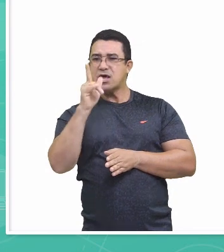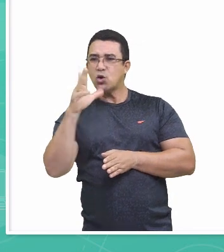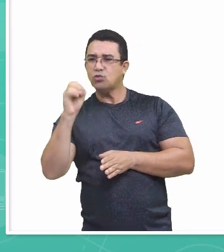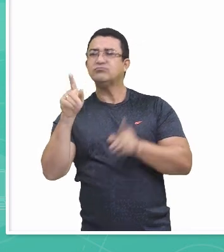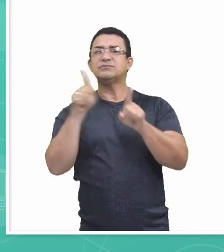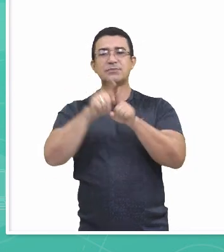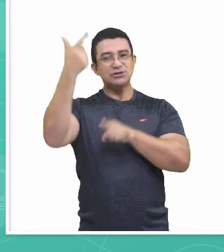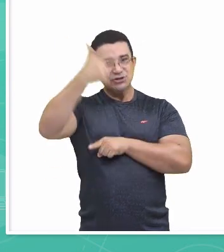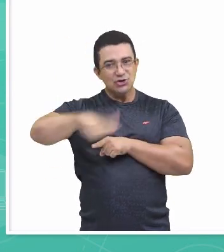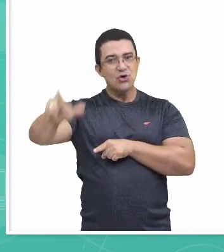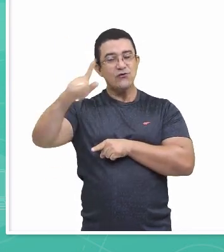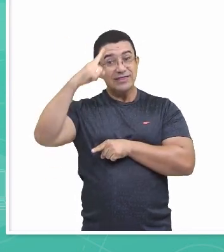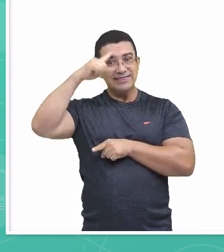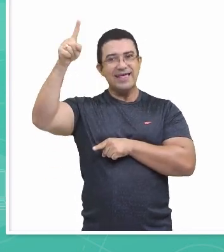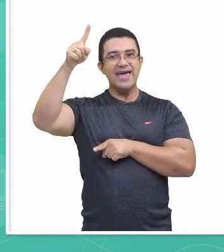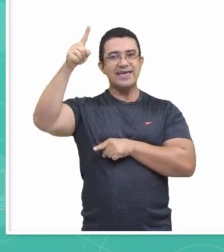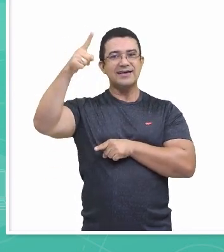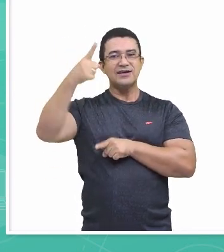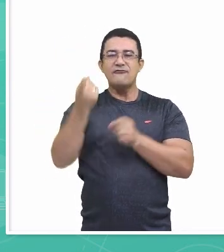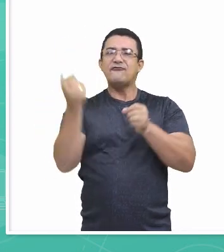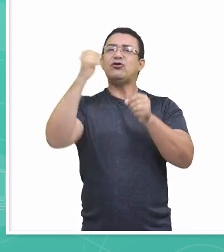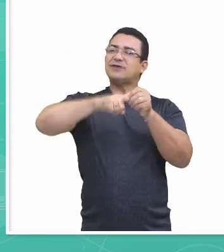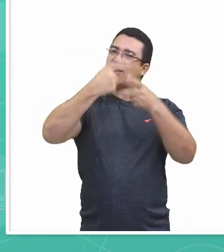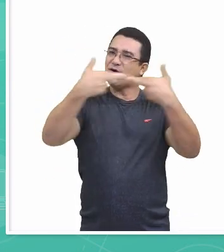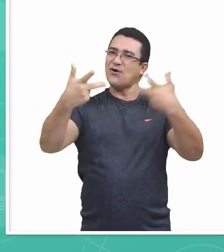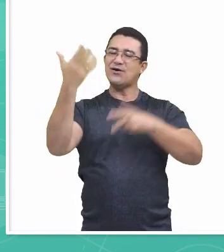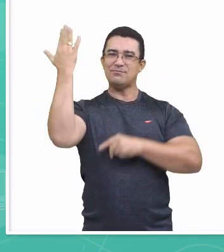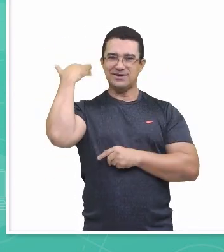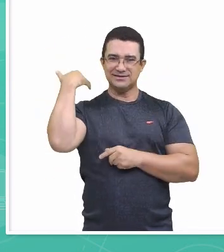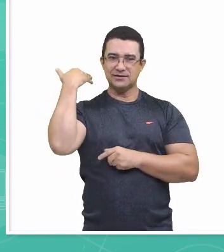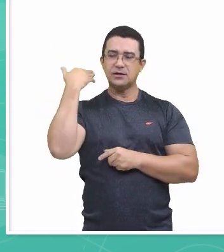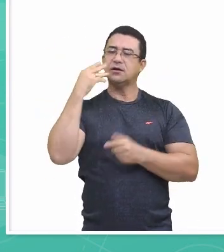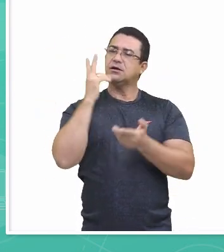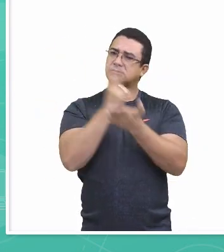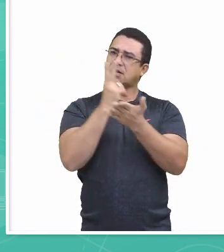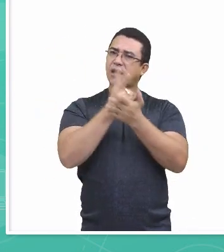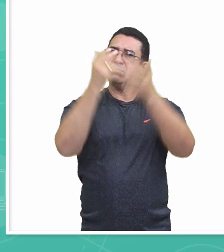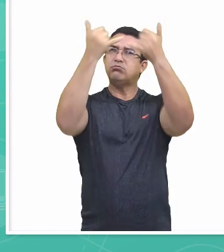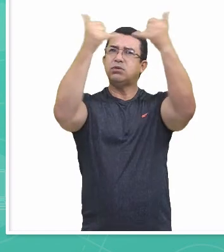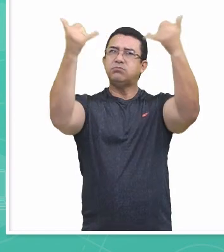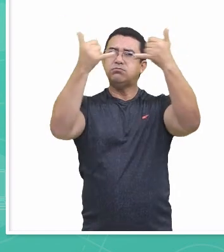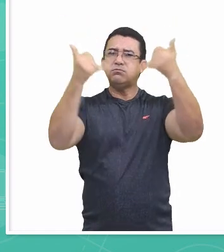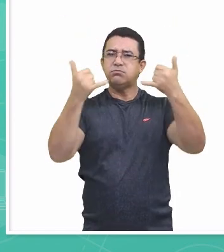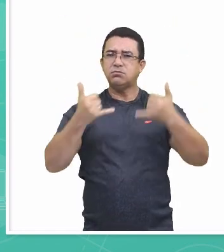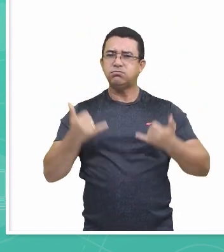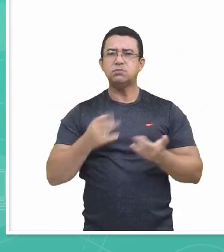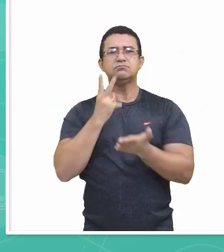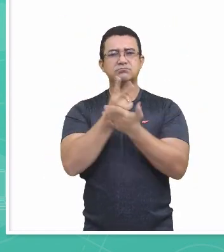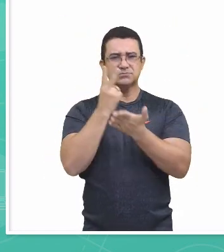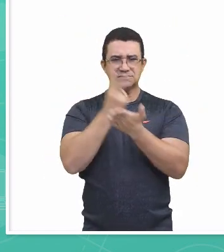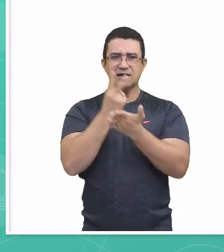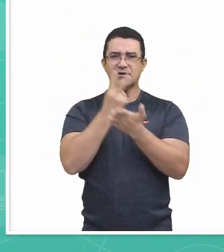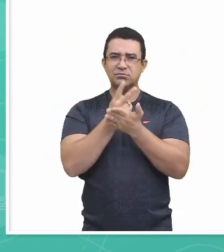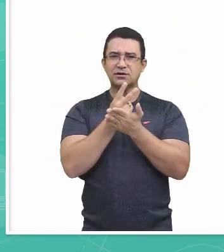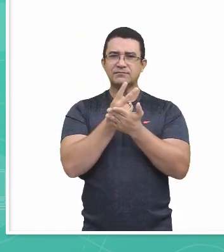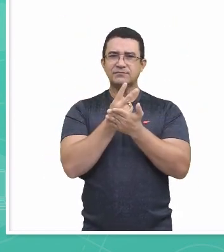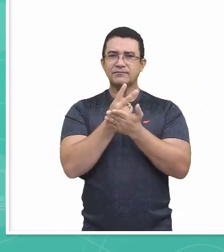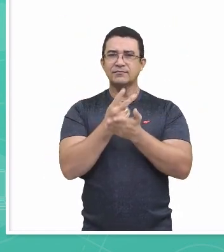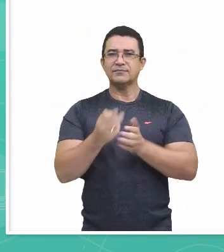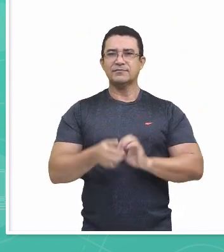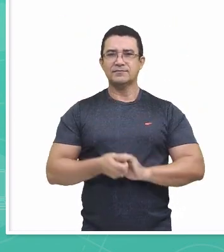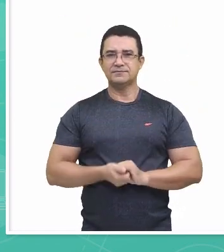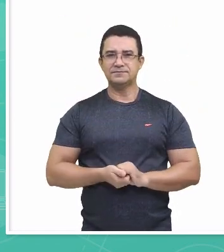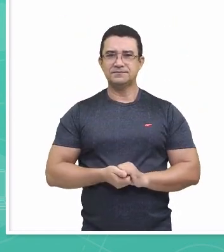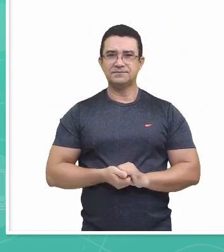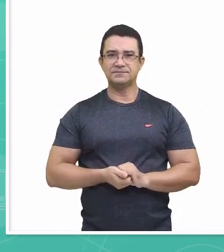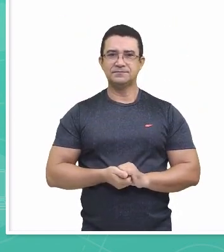do poema, sempre trabalhando aqui com cada verso, olha aí, cada linha cada verso, né? Opa, aqui, cada